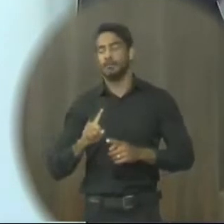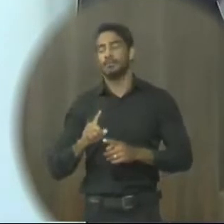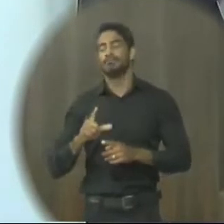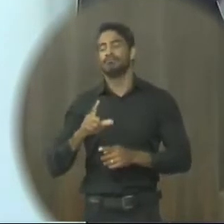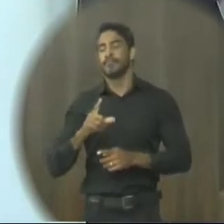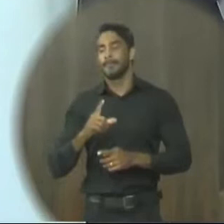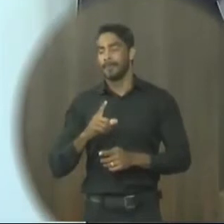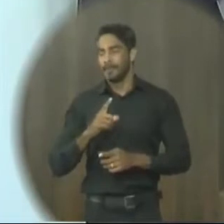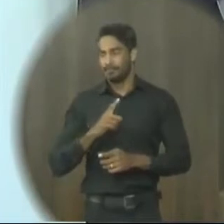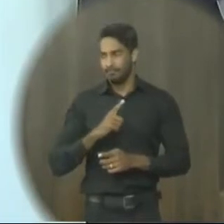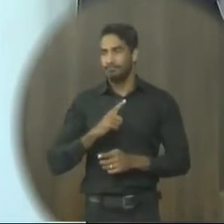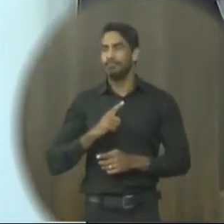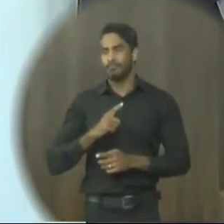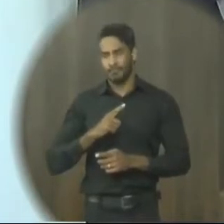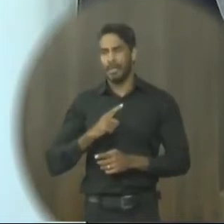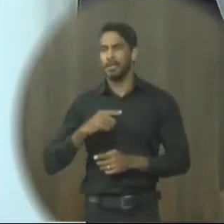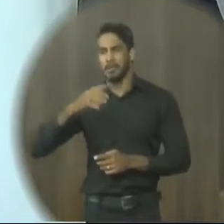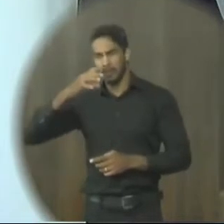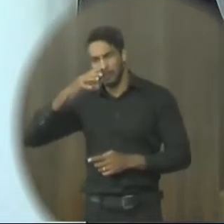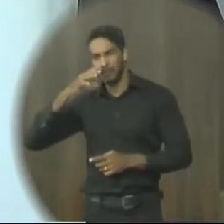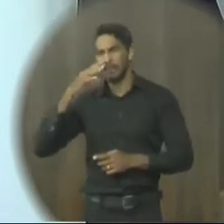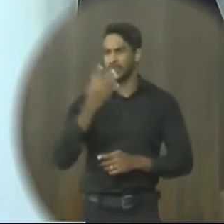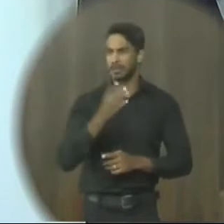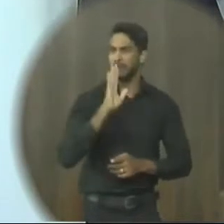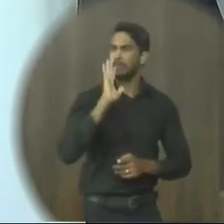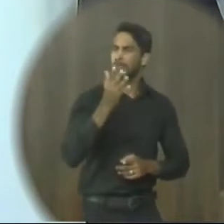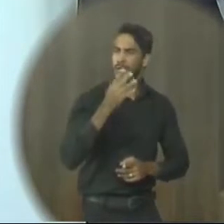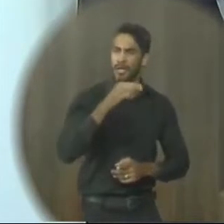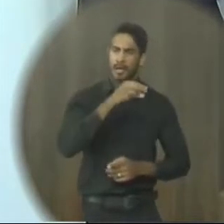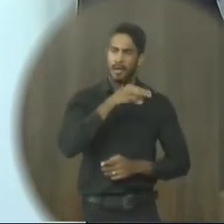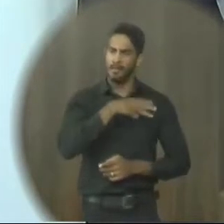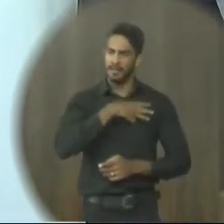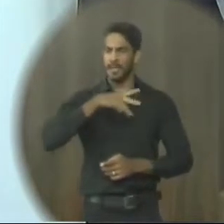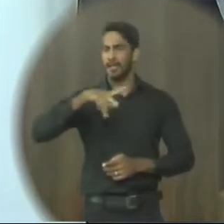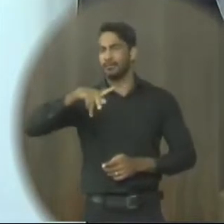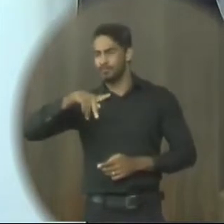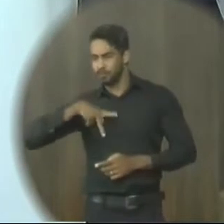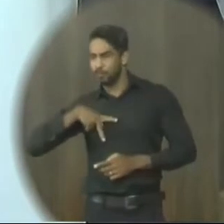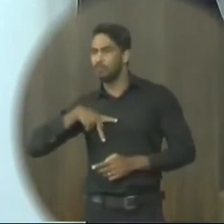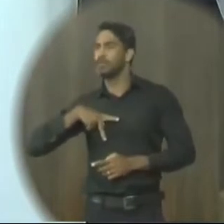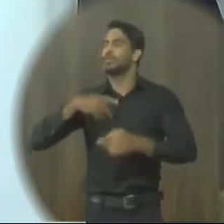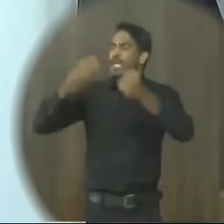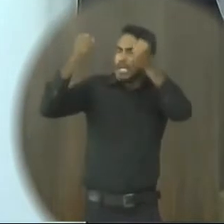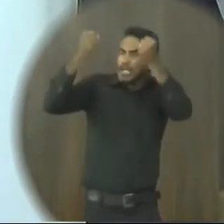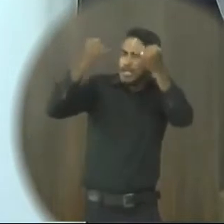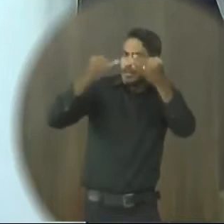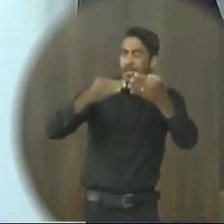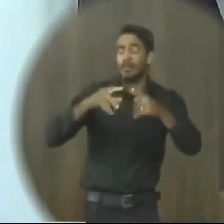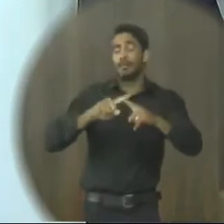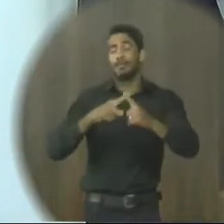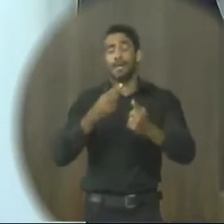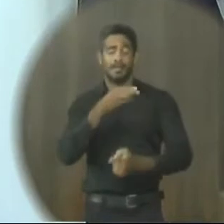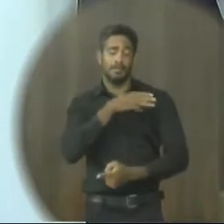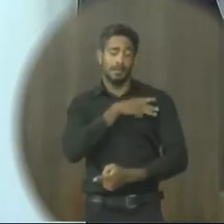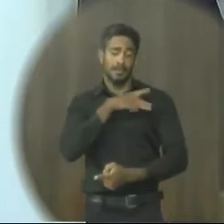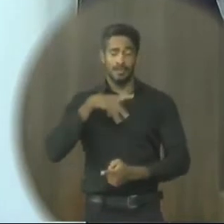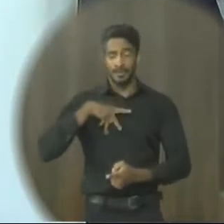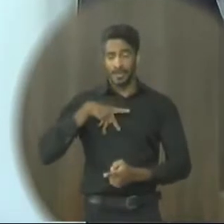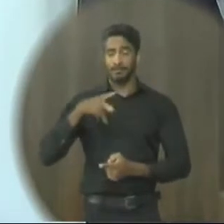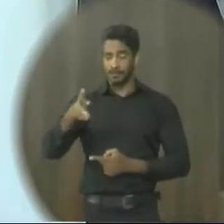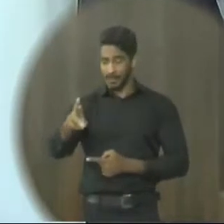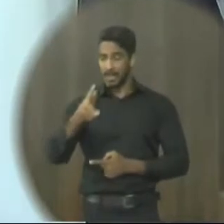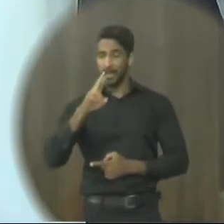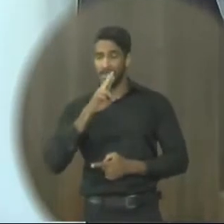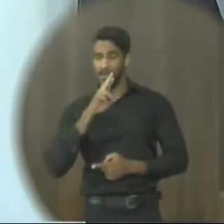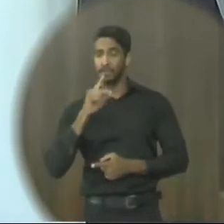entrei com a denúncia no Ministério Público, relatando toda essa situação, e o Ministério Público respondeu